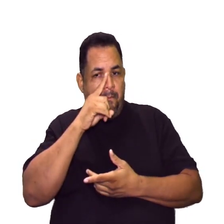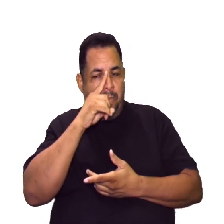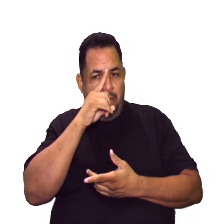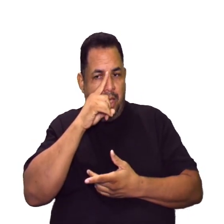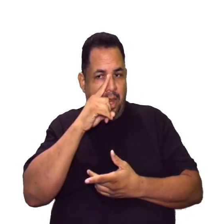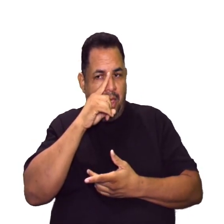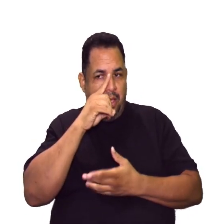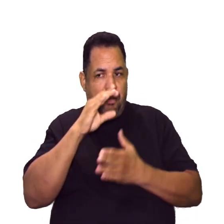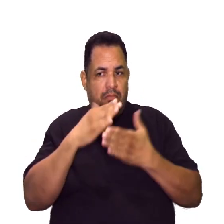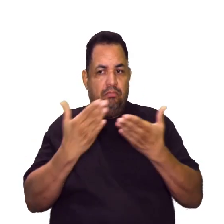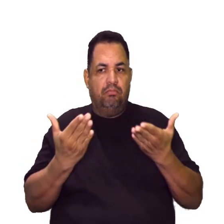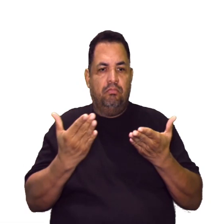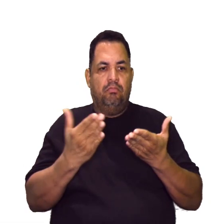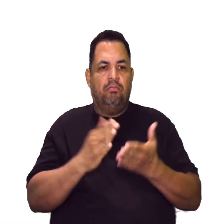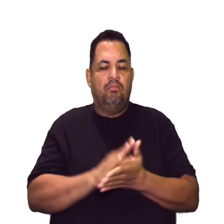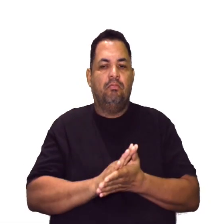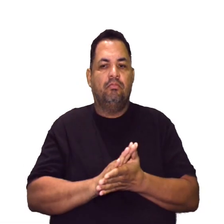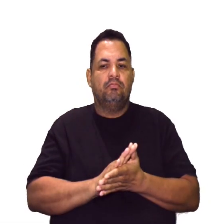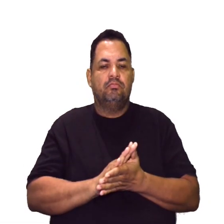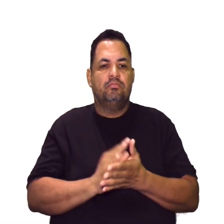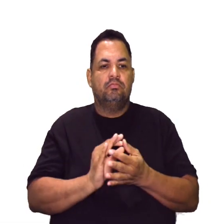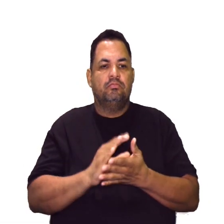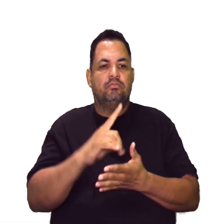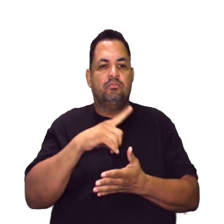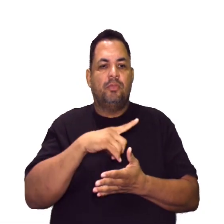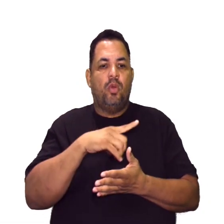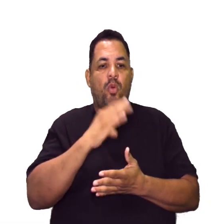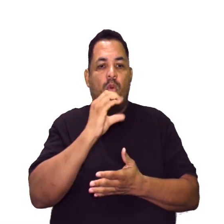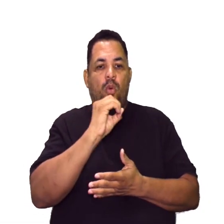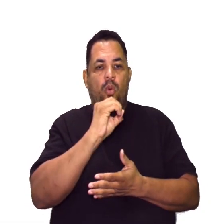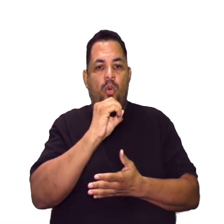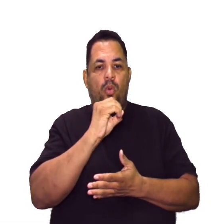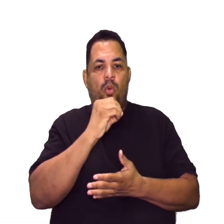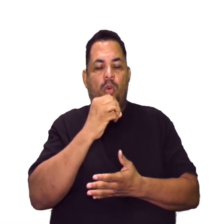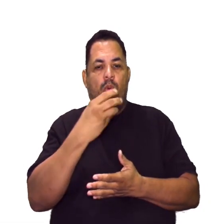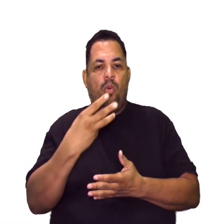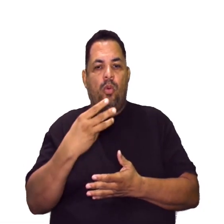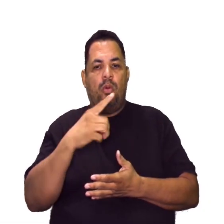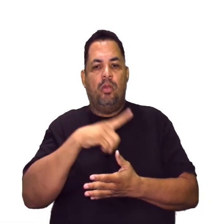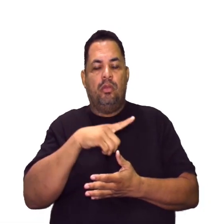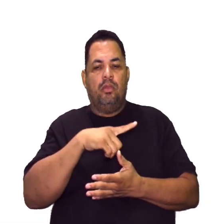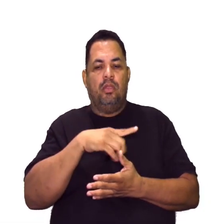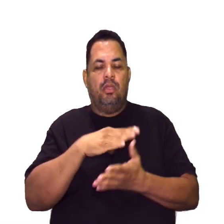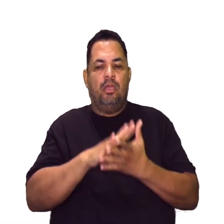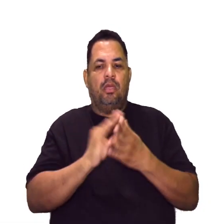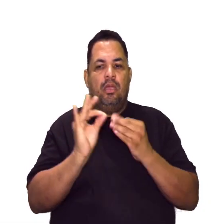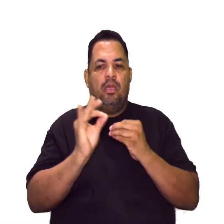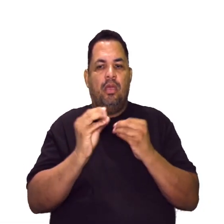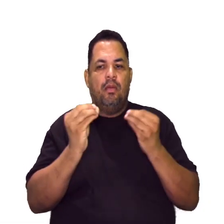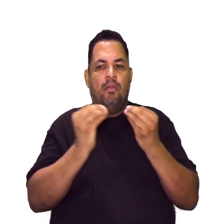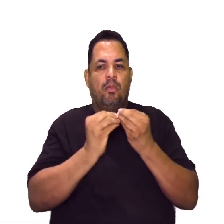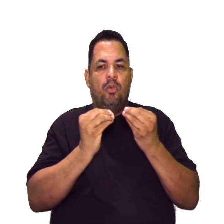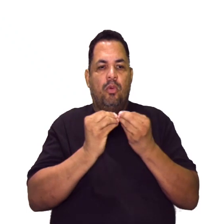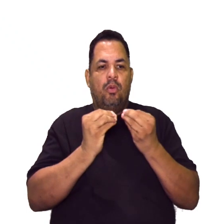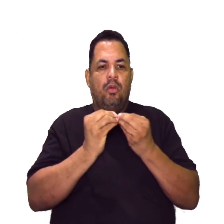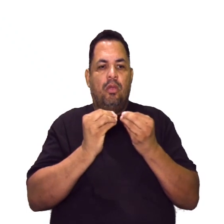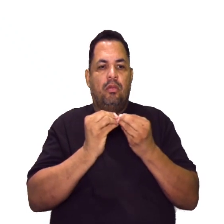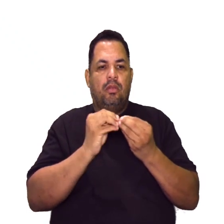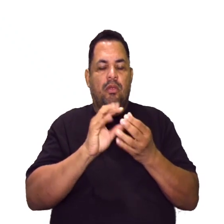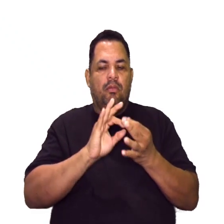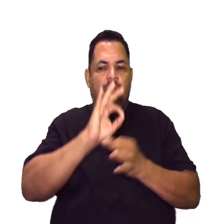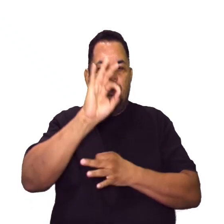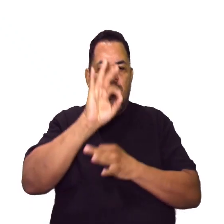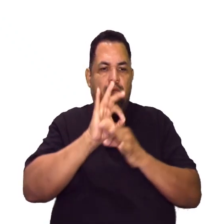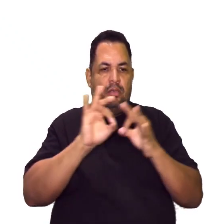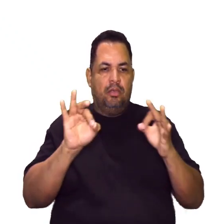pode-se afirmar que é constituído por moléculas que têm geometria. Então,